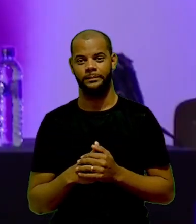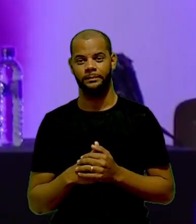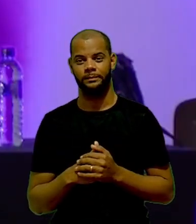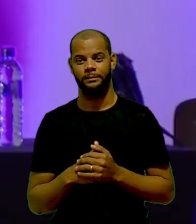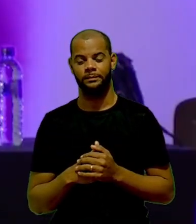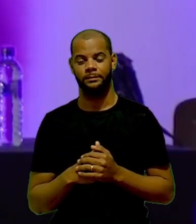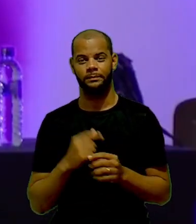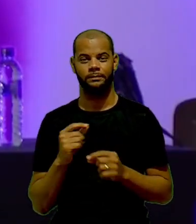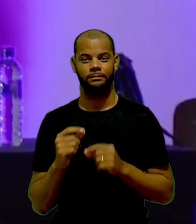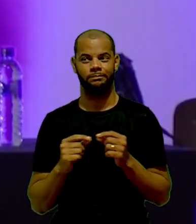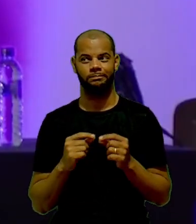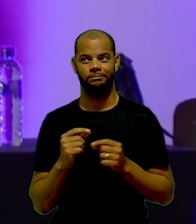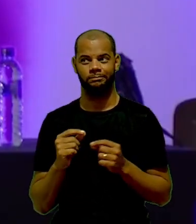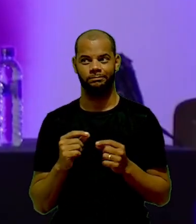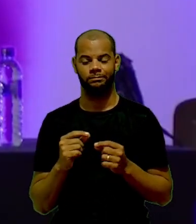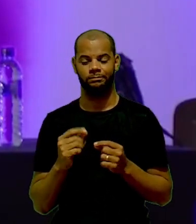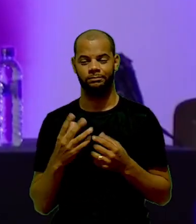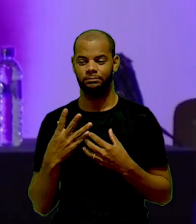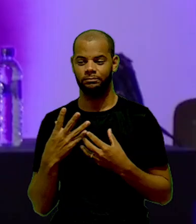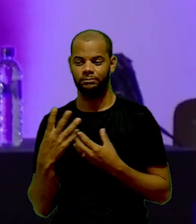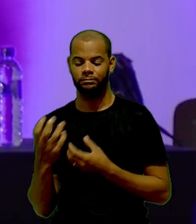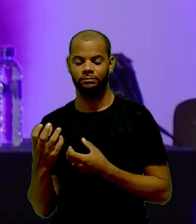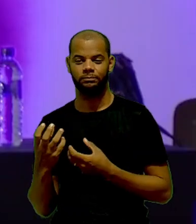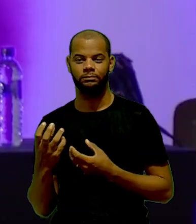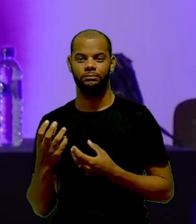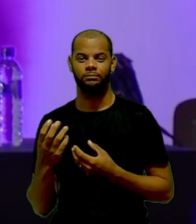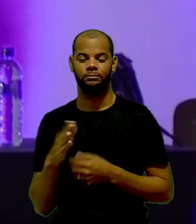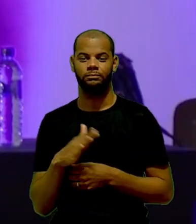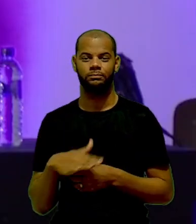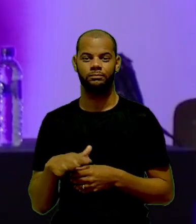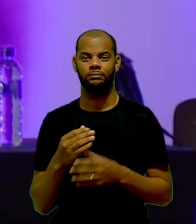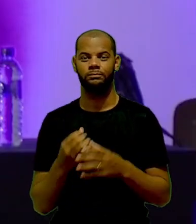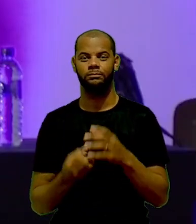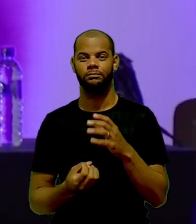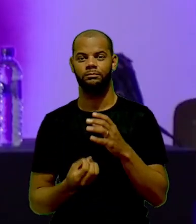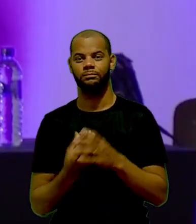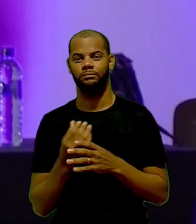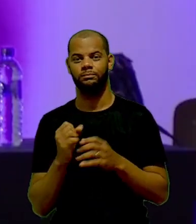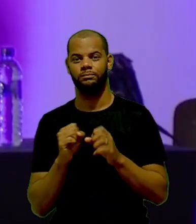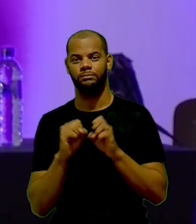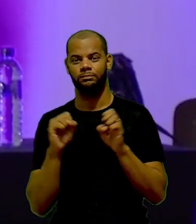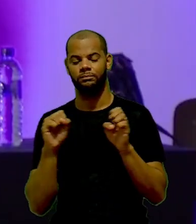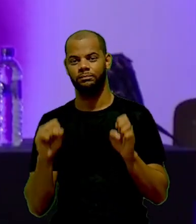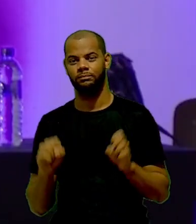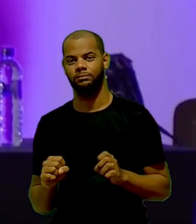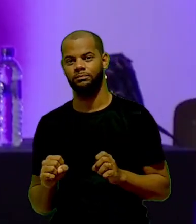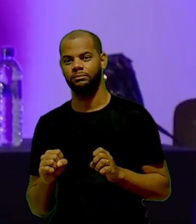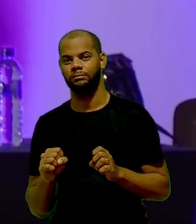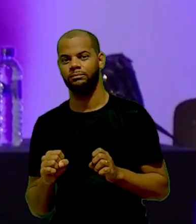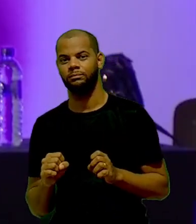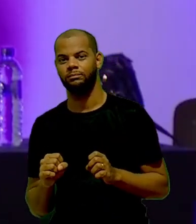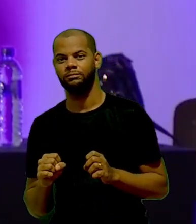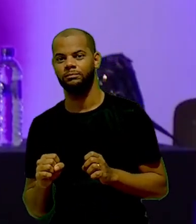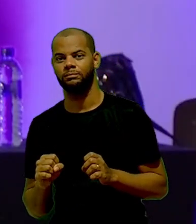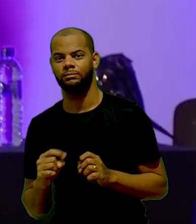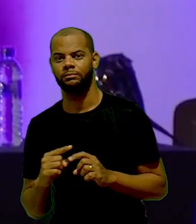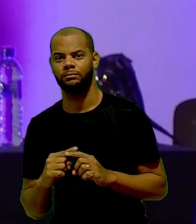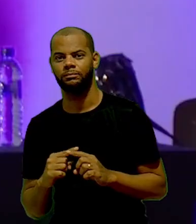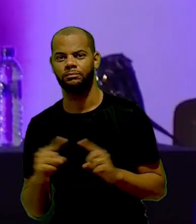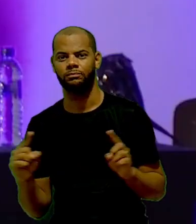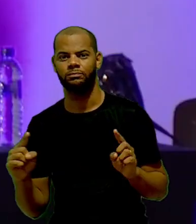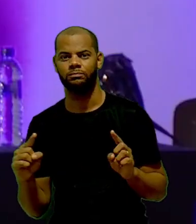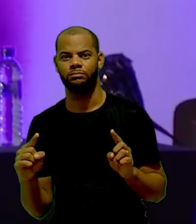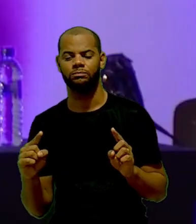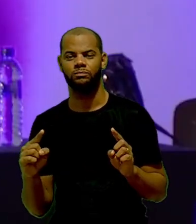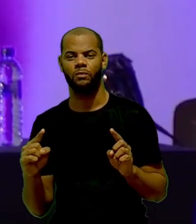haja atratividade financeira na implantação desses sistemas. Mas isso não é só